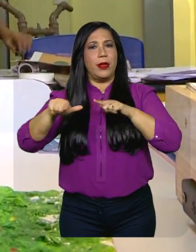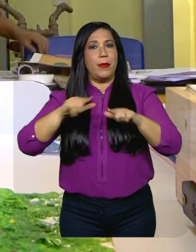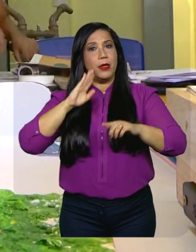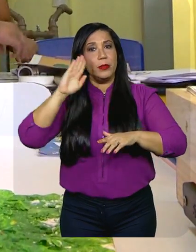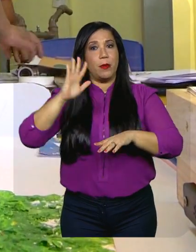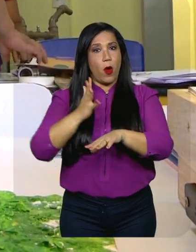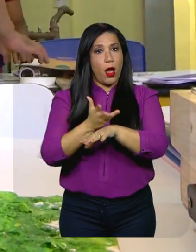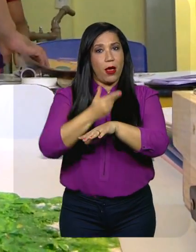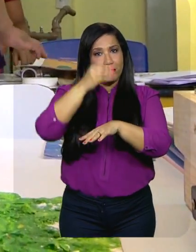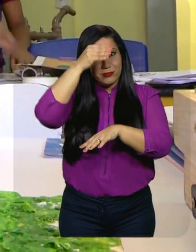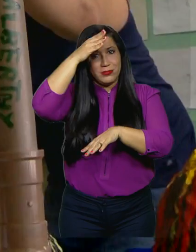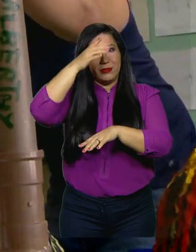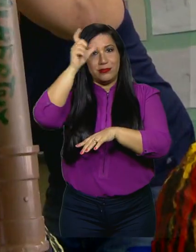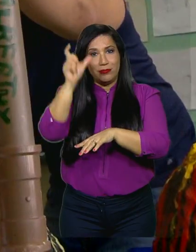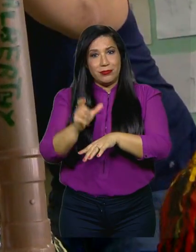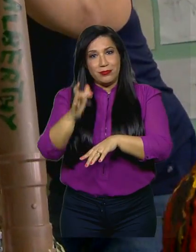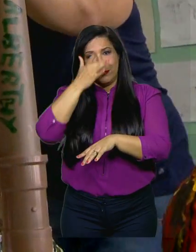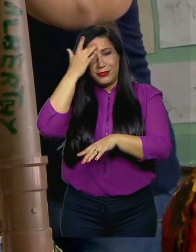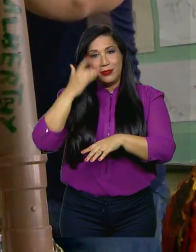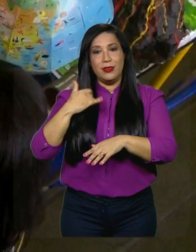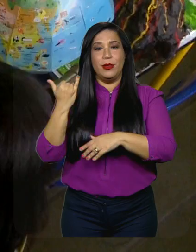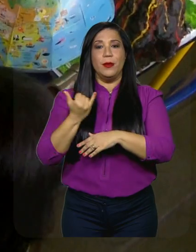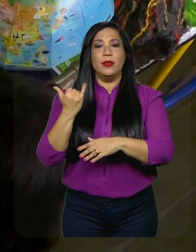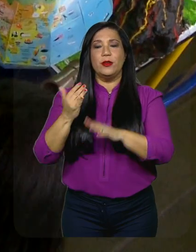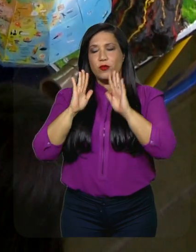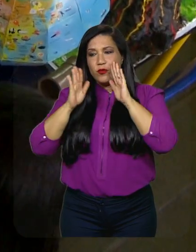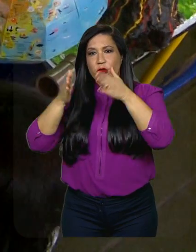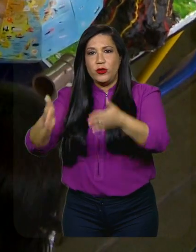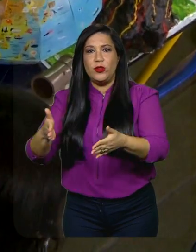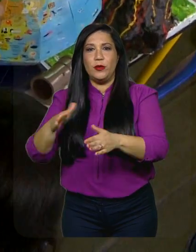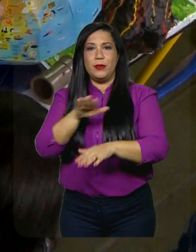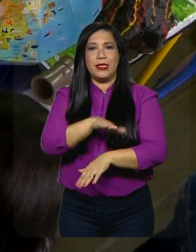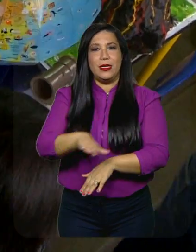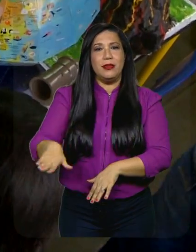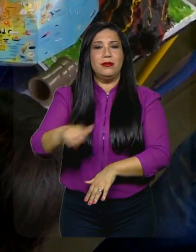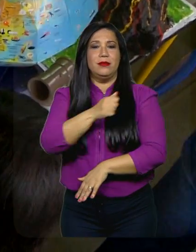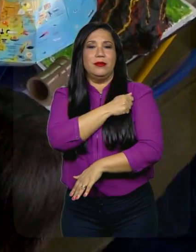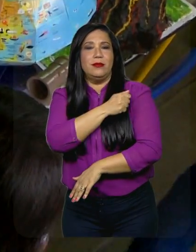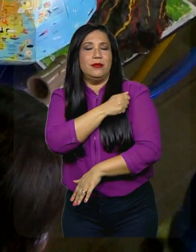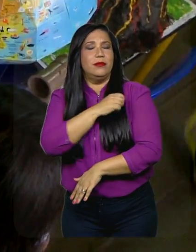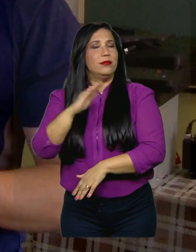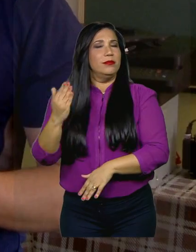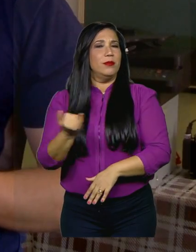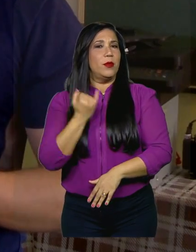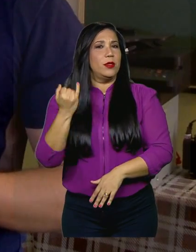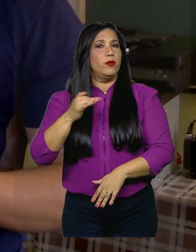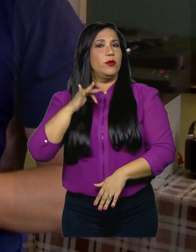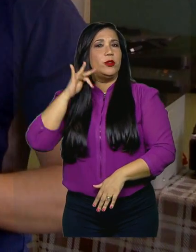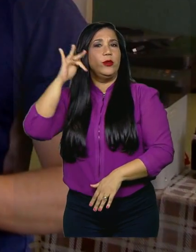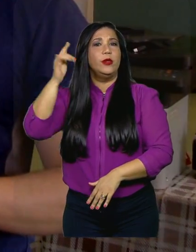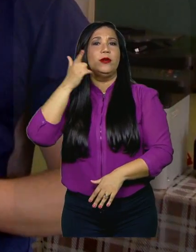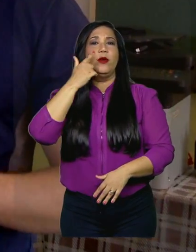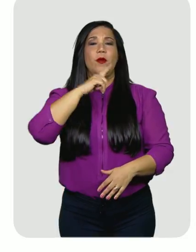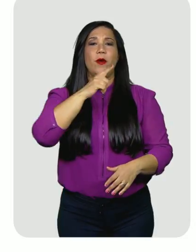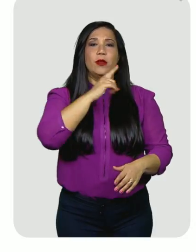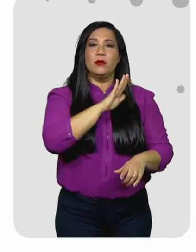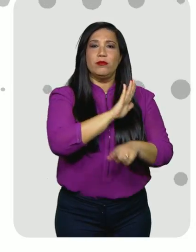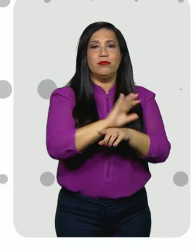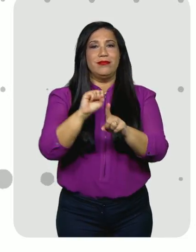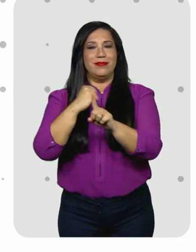uma reserva que a gente fala, né? A gente fala que é para investir, para que futuramente essas crianças, né, possam retribuir à